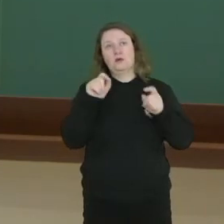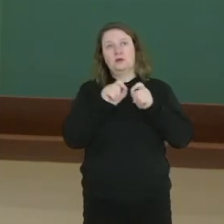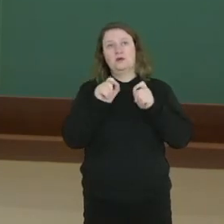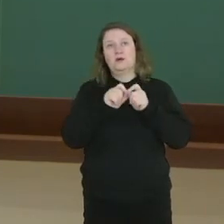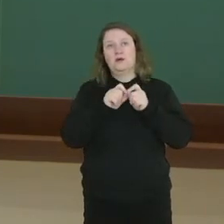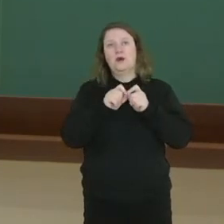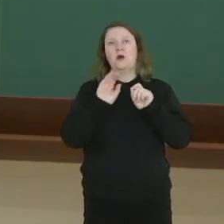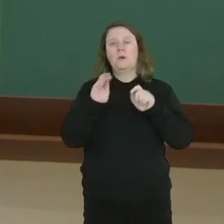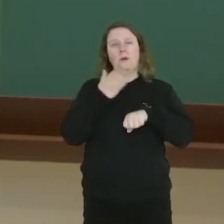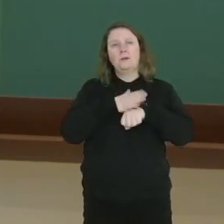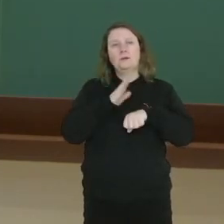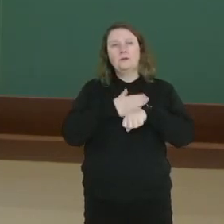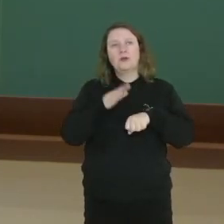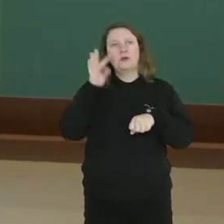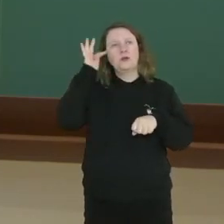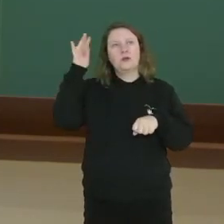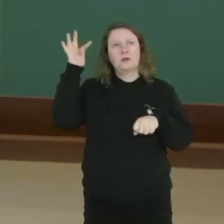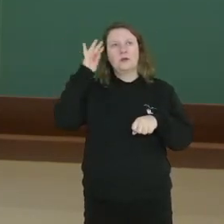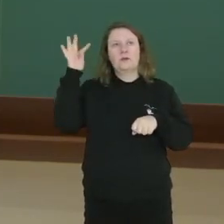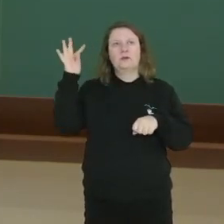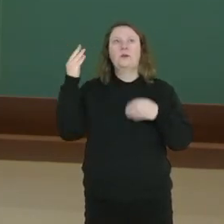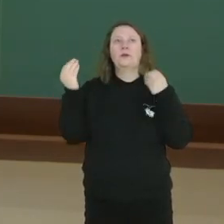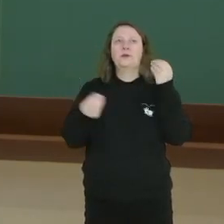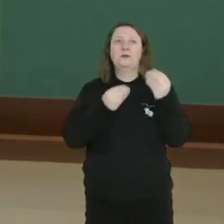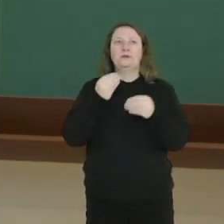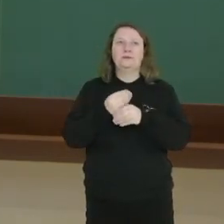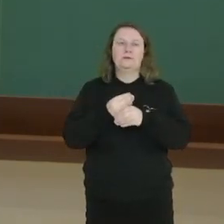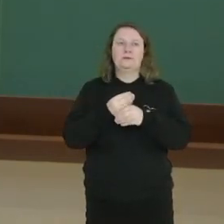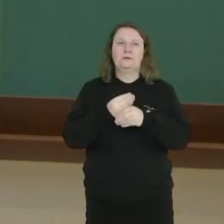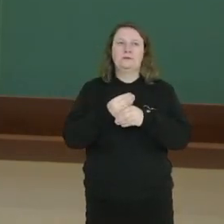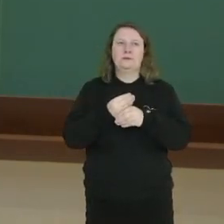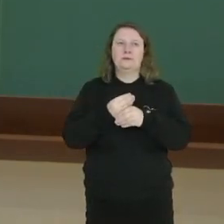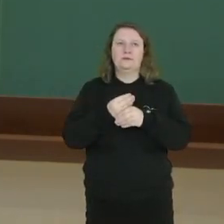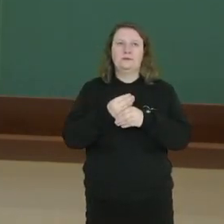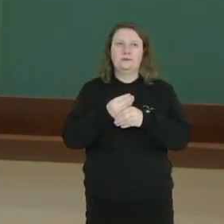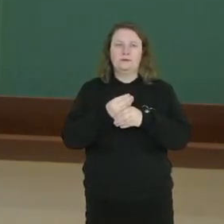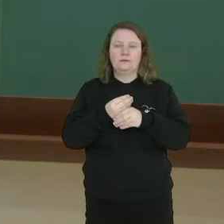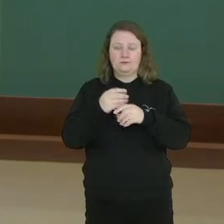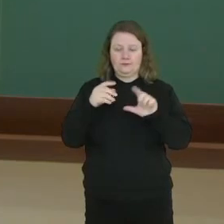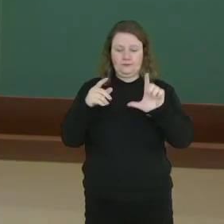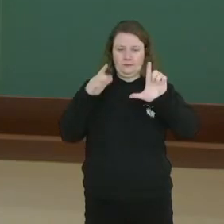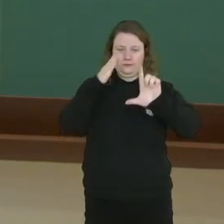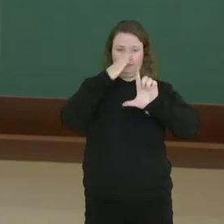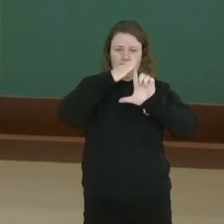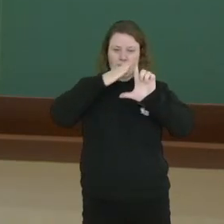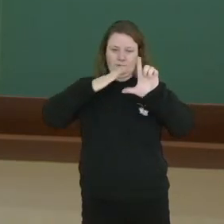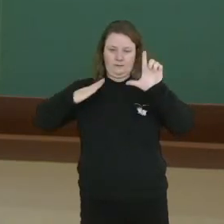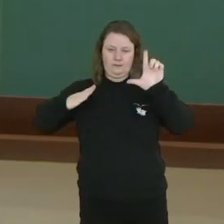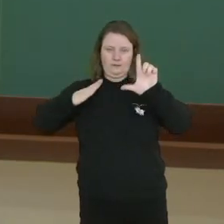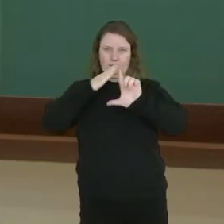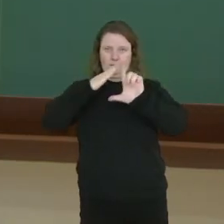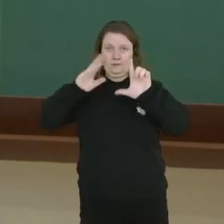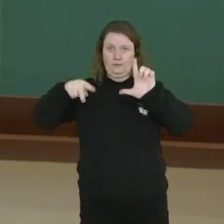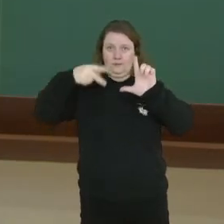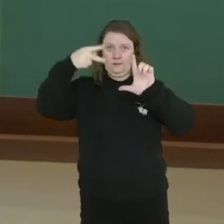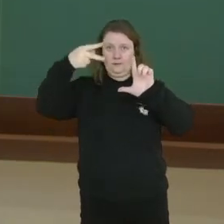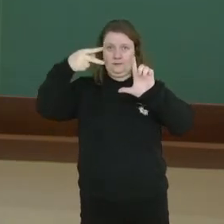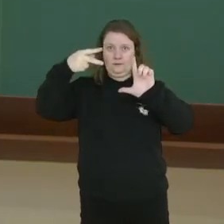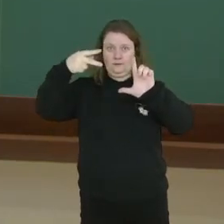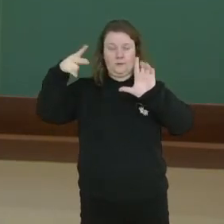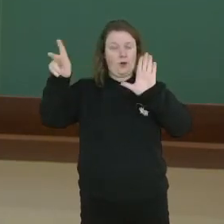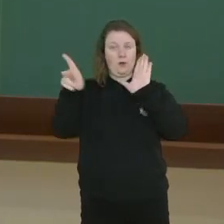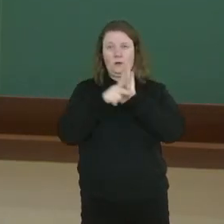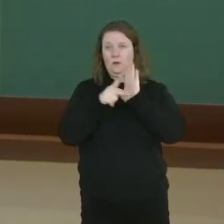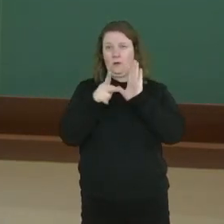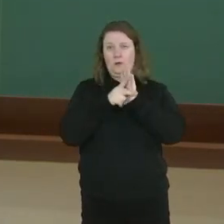aplicar o teorema de Pitágoras. Como que é esse teorema? Hipotenusa ao quadrado, que é o maior lado, que no caso é a própria distância